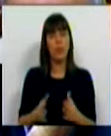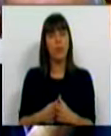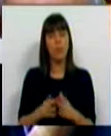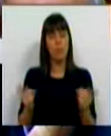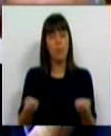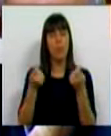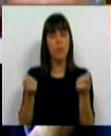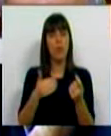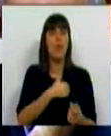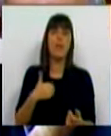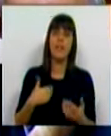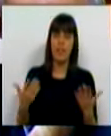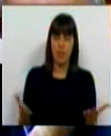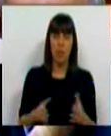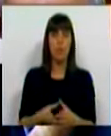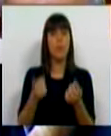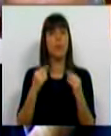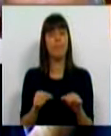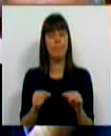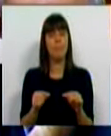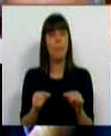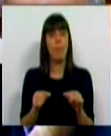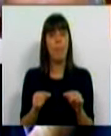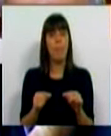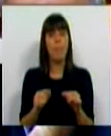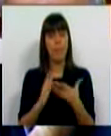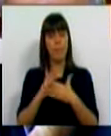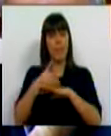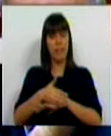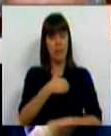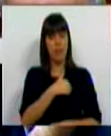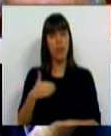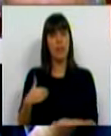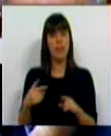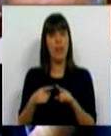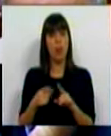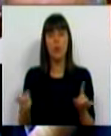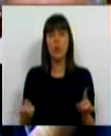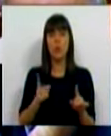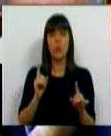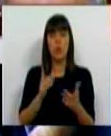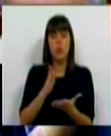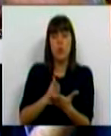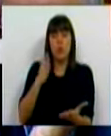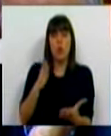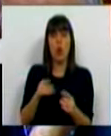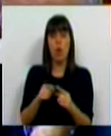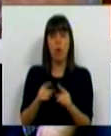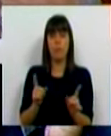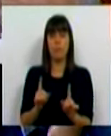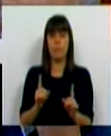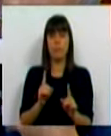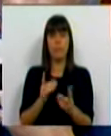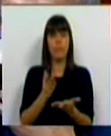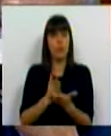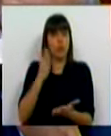para a promoção da saúde e para que a intervenção na saúde não seja exclusivamente,